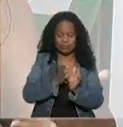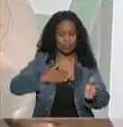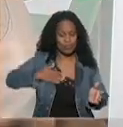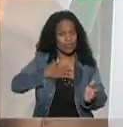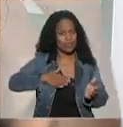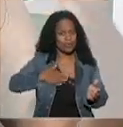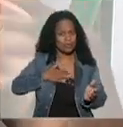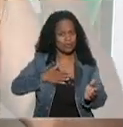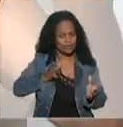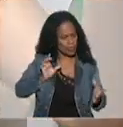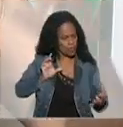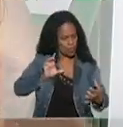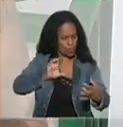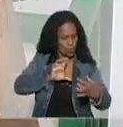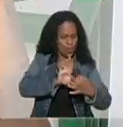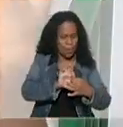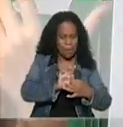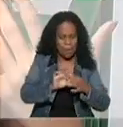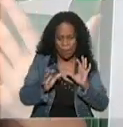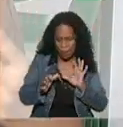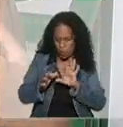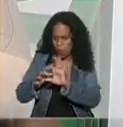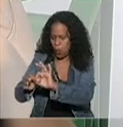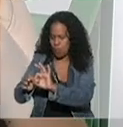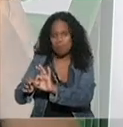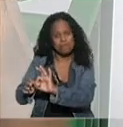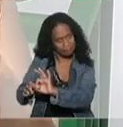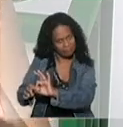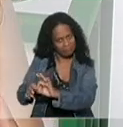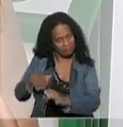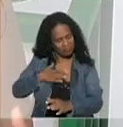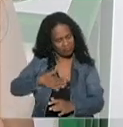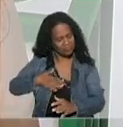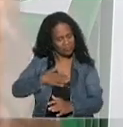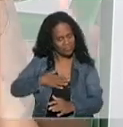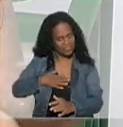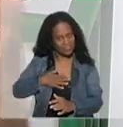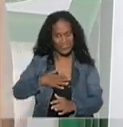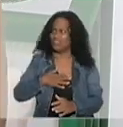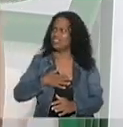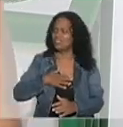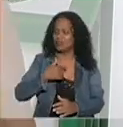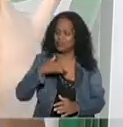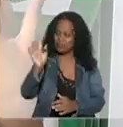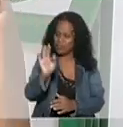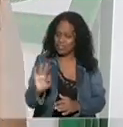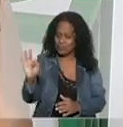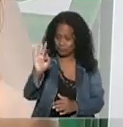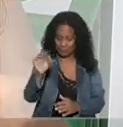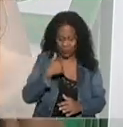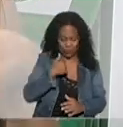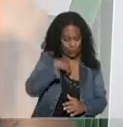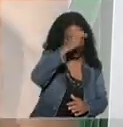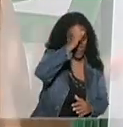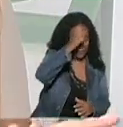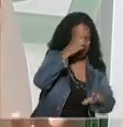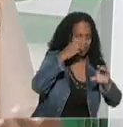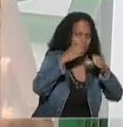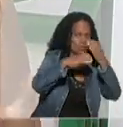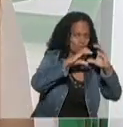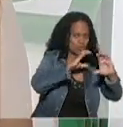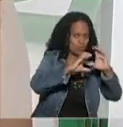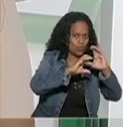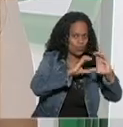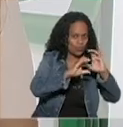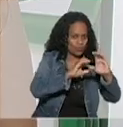para a faculdade, de pegar aquilo que eu estava aprendendo, eu fiz comunicação. Então pegar a teoria da comunicação e aplicar a teoria da comunicação nos meus afetos. Então isso sempre